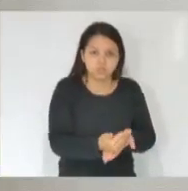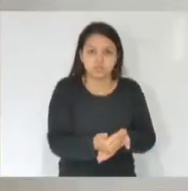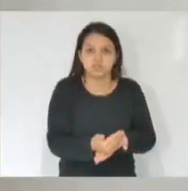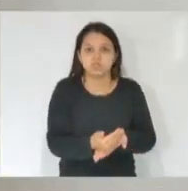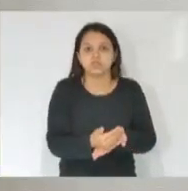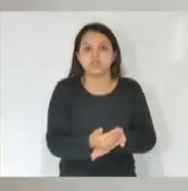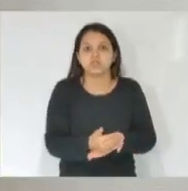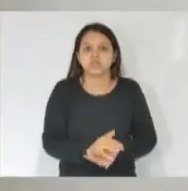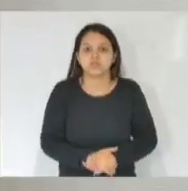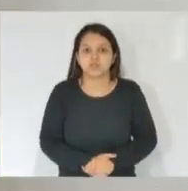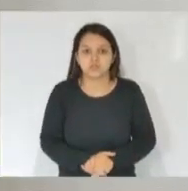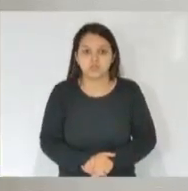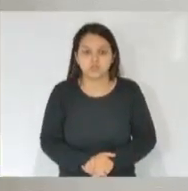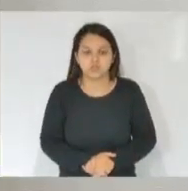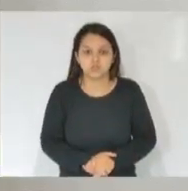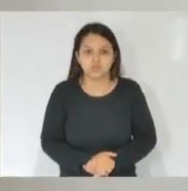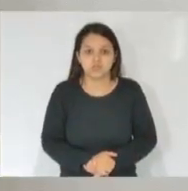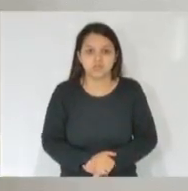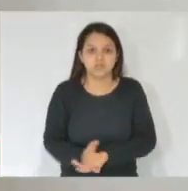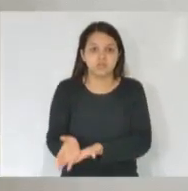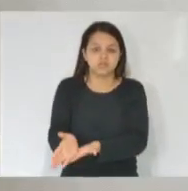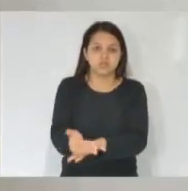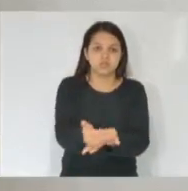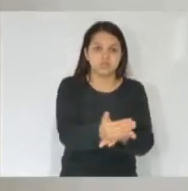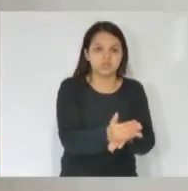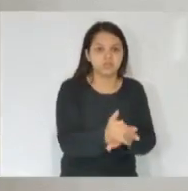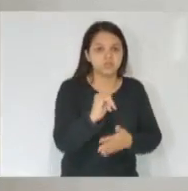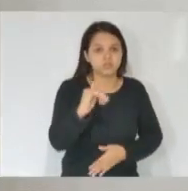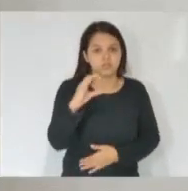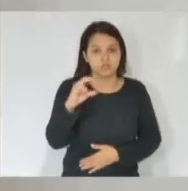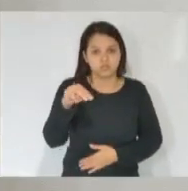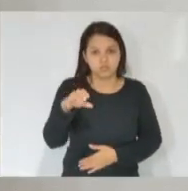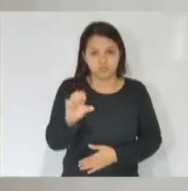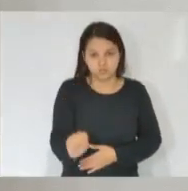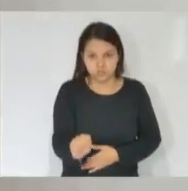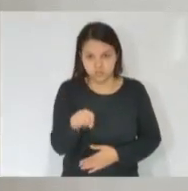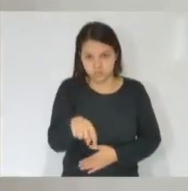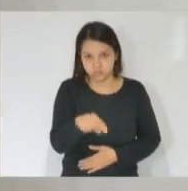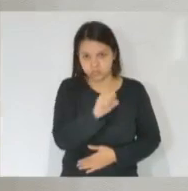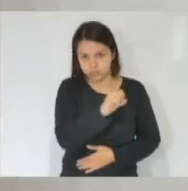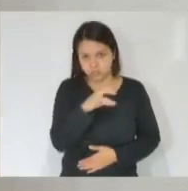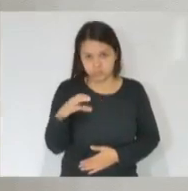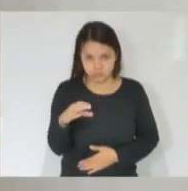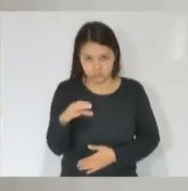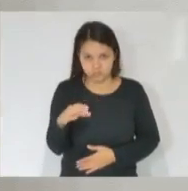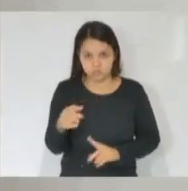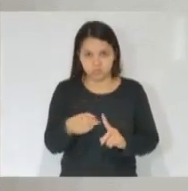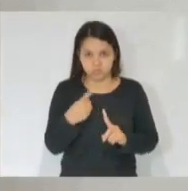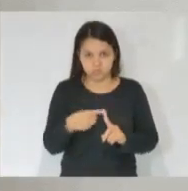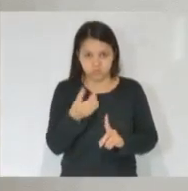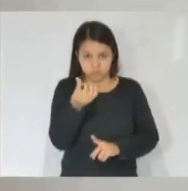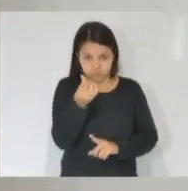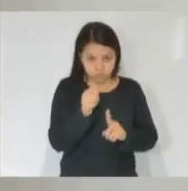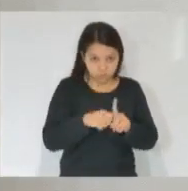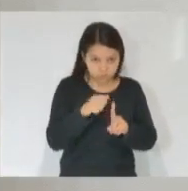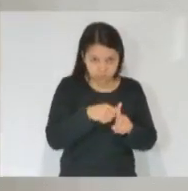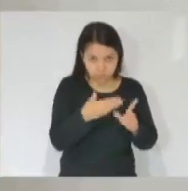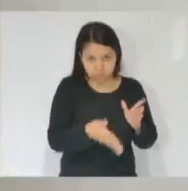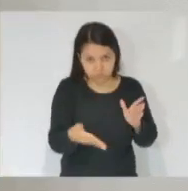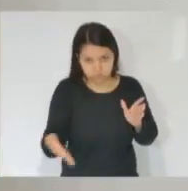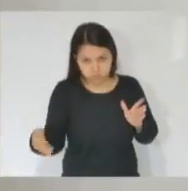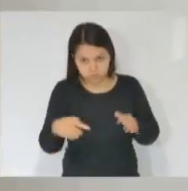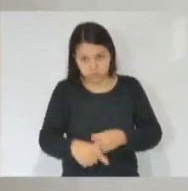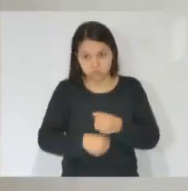Gente, a arrecadação de ICMS de Santa Catarina, nos primeiros 6 meses desse ano,